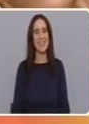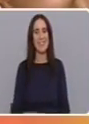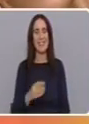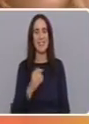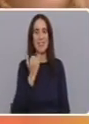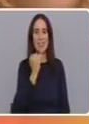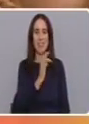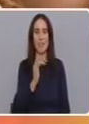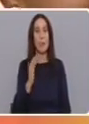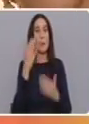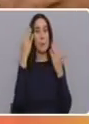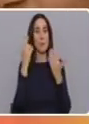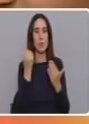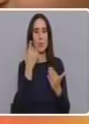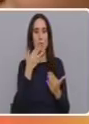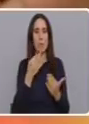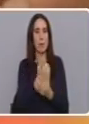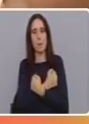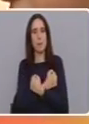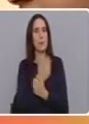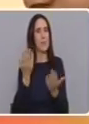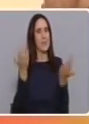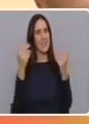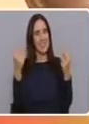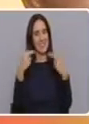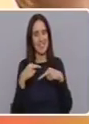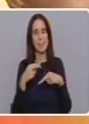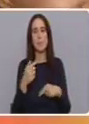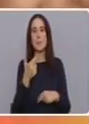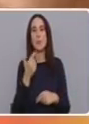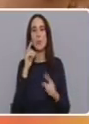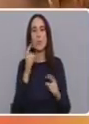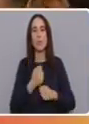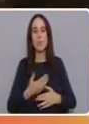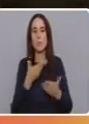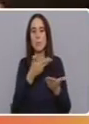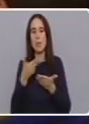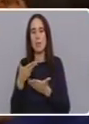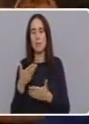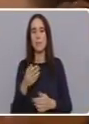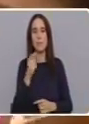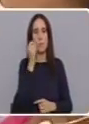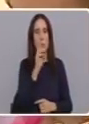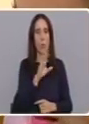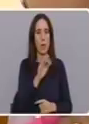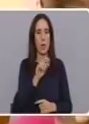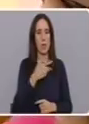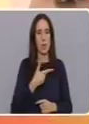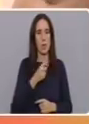todos, um forte abraço que se estende a todo o elenco. Vamos só dizer os nomes dos músicos. Músicos. O Hélder Godinho nas